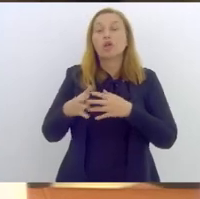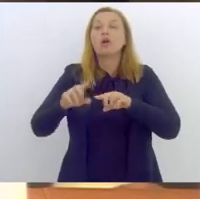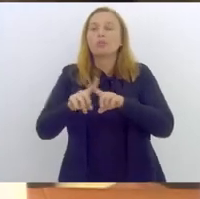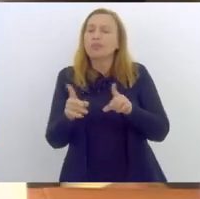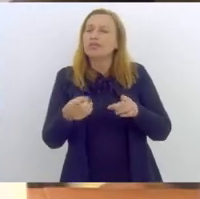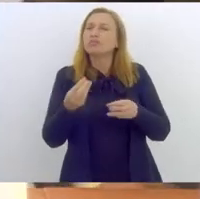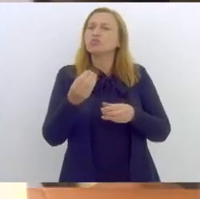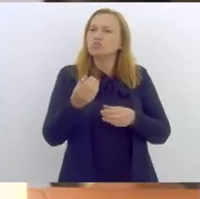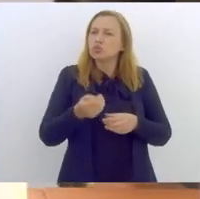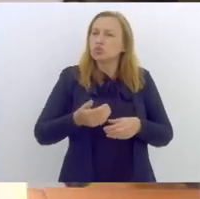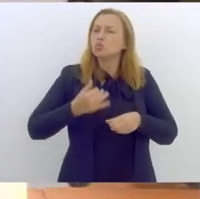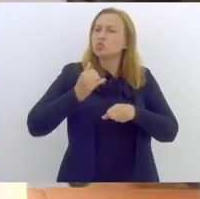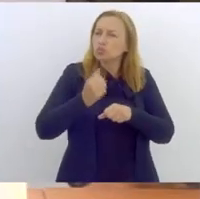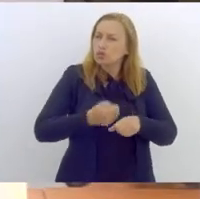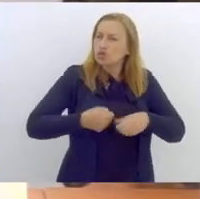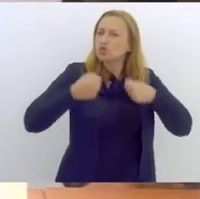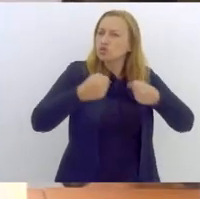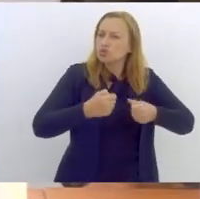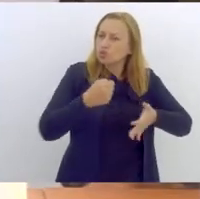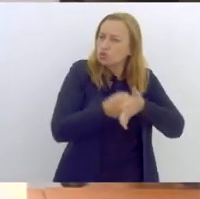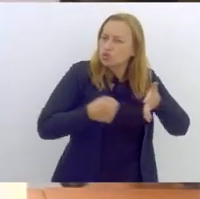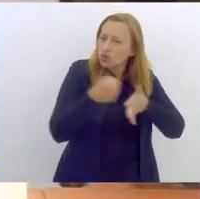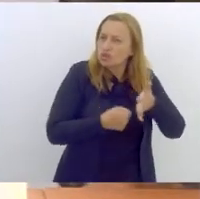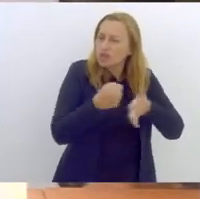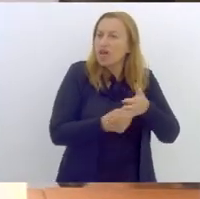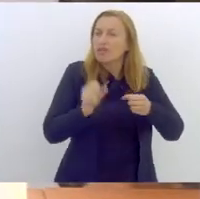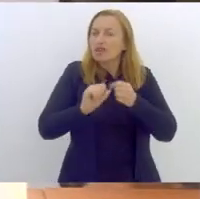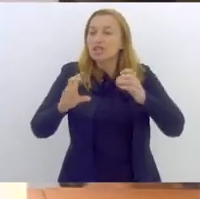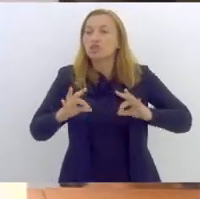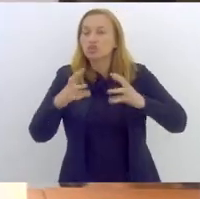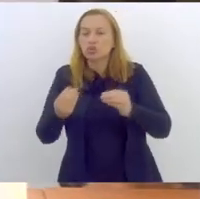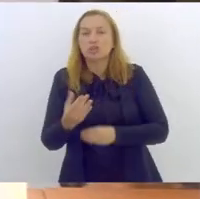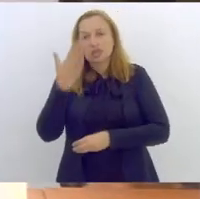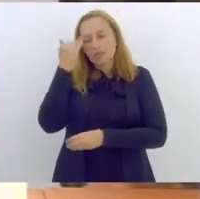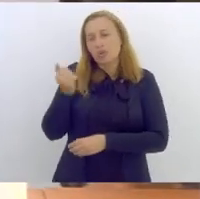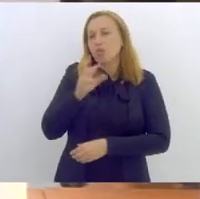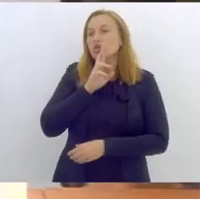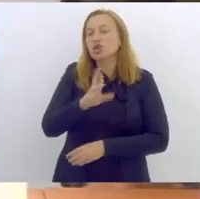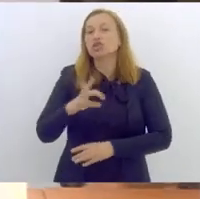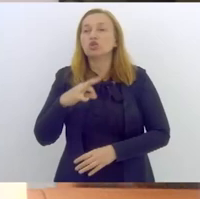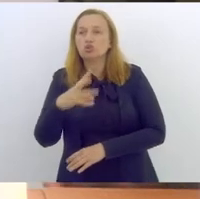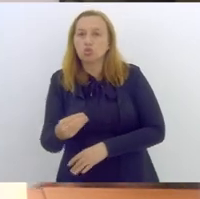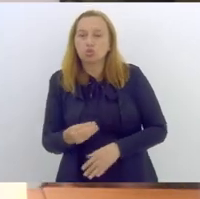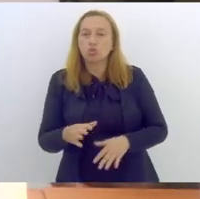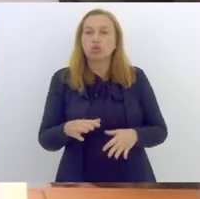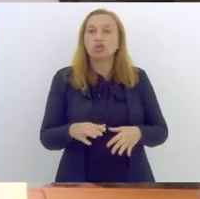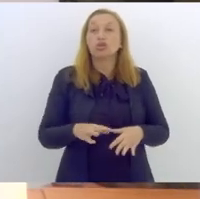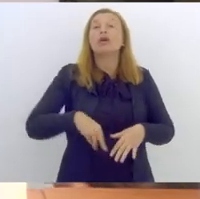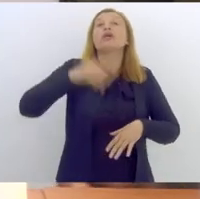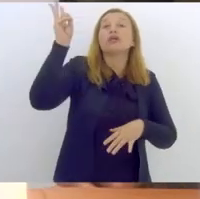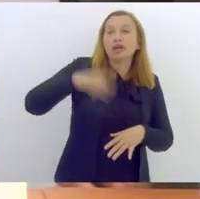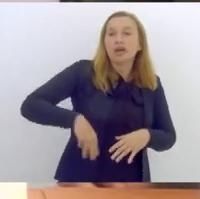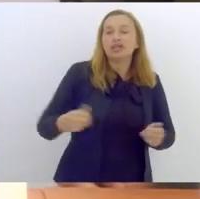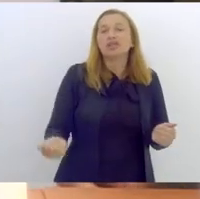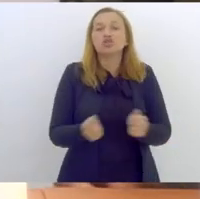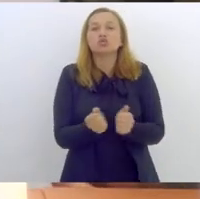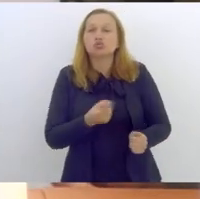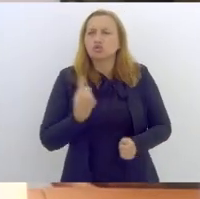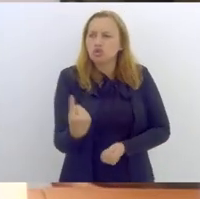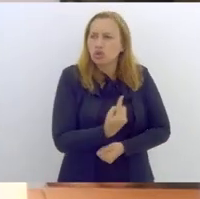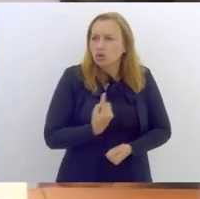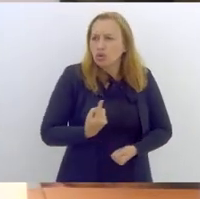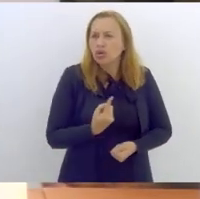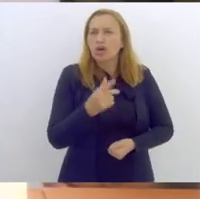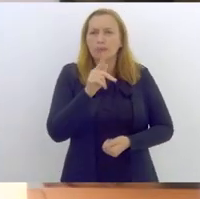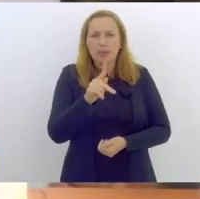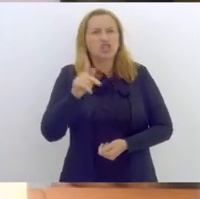vamos tentar é fazer tudo e saber o resultado disso Qual é o E aí é o que quem é que tem que estar com a gente tem que estar